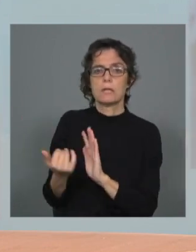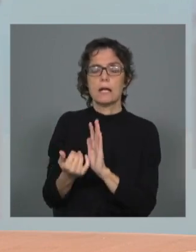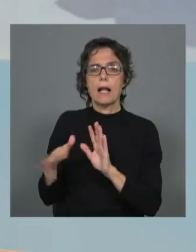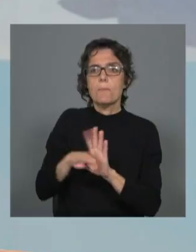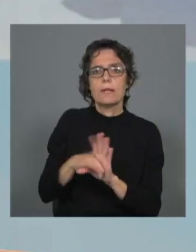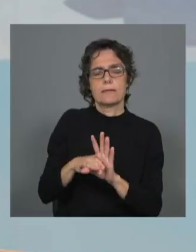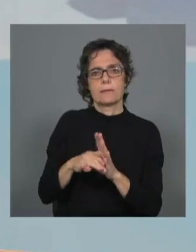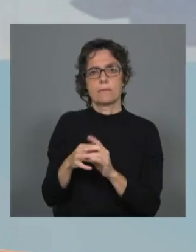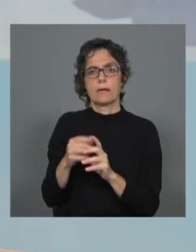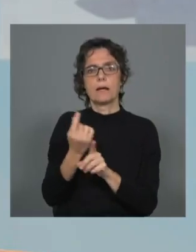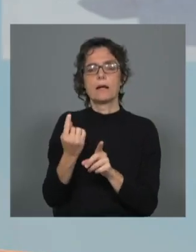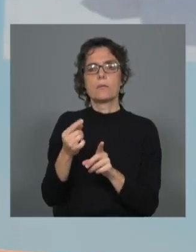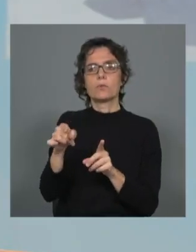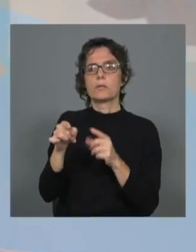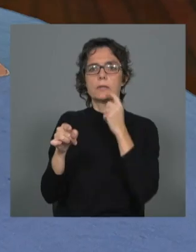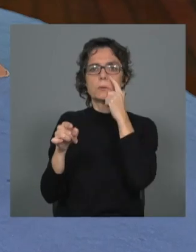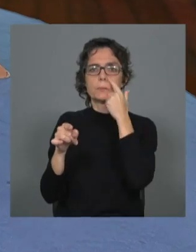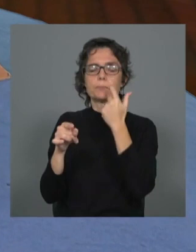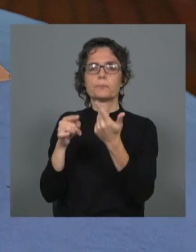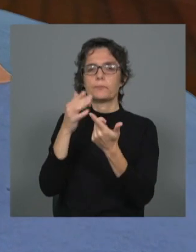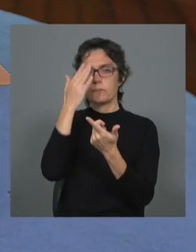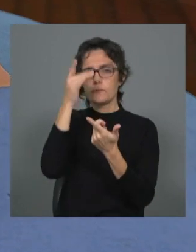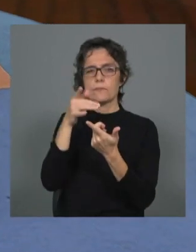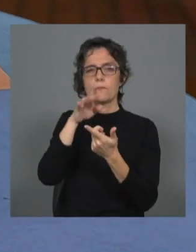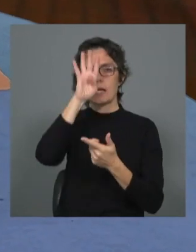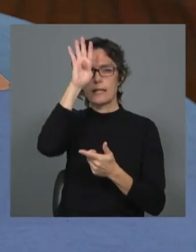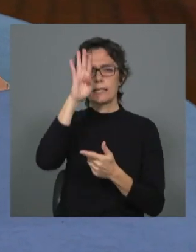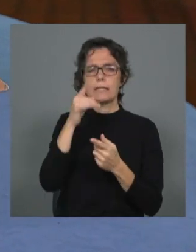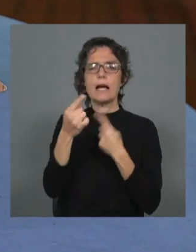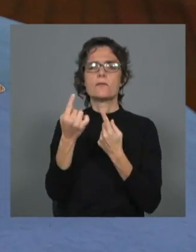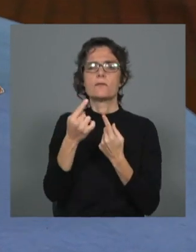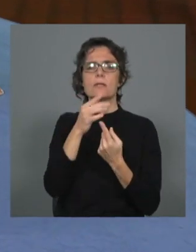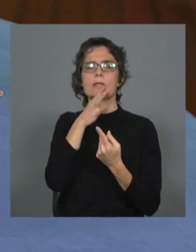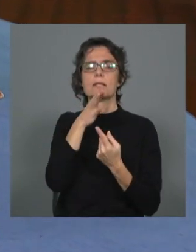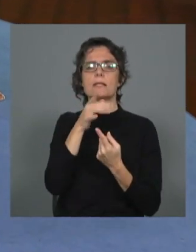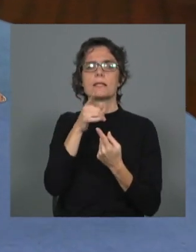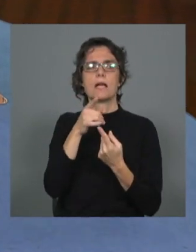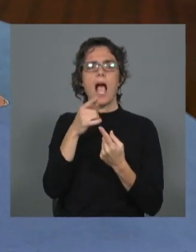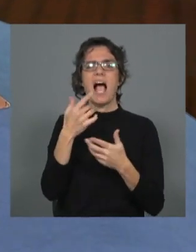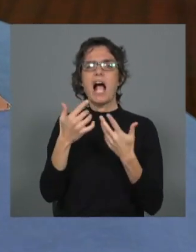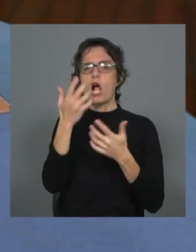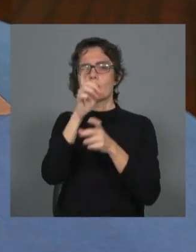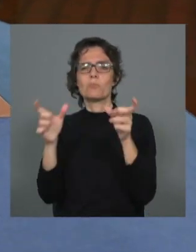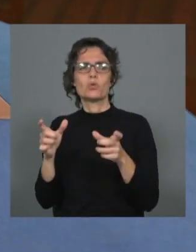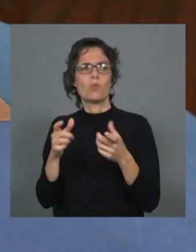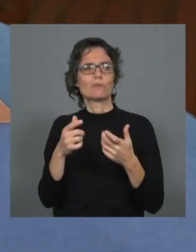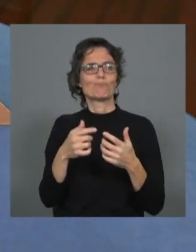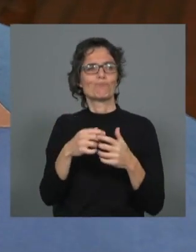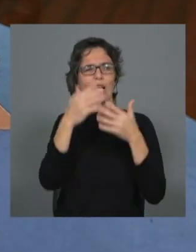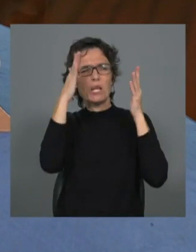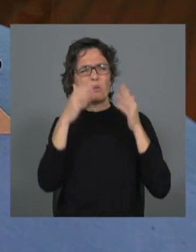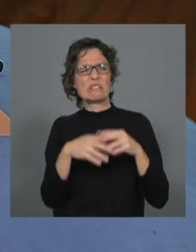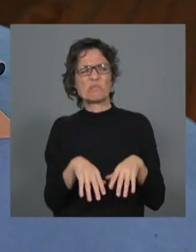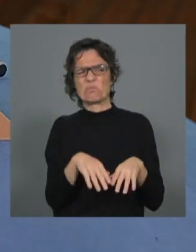ele denomina, que me parece uma expressão muito feliz, do ceticismo democrático, de achar que não vale a pena participar, é um sintoma que